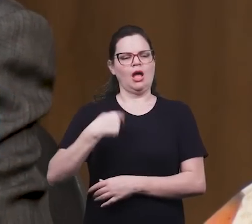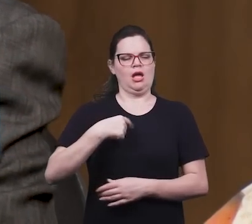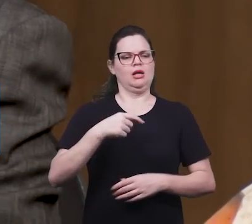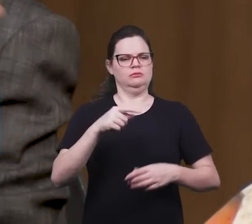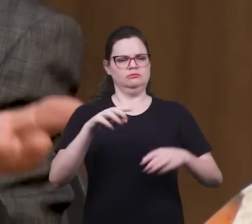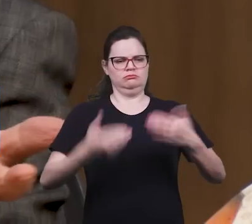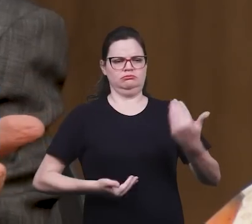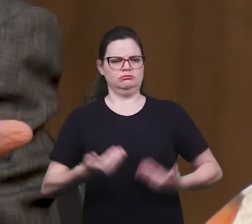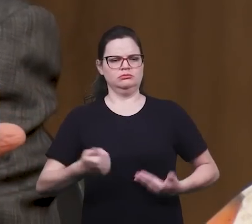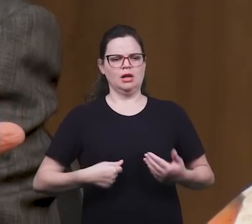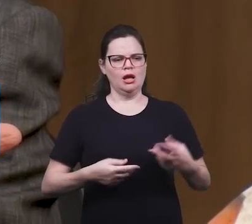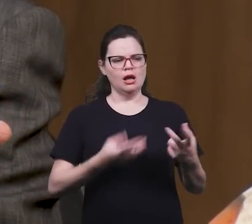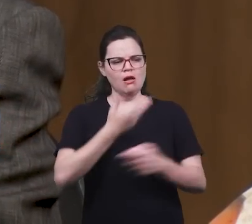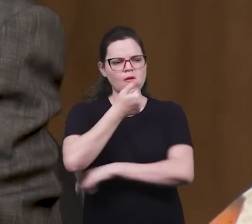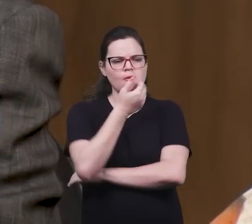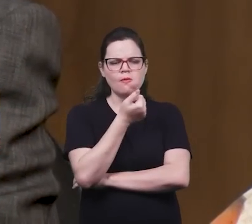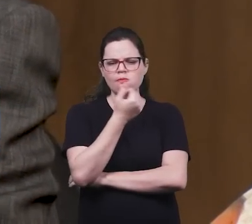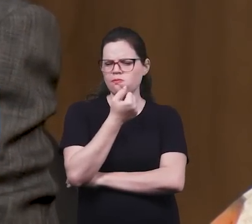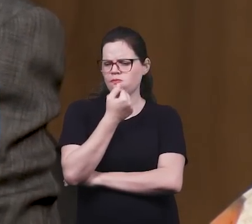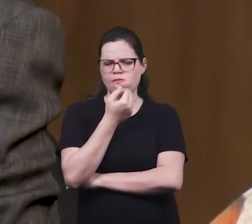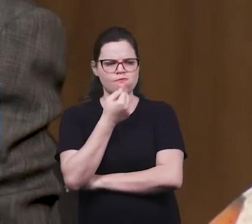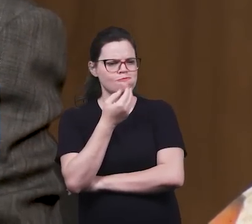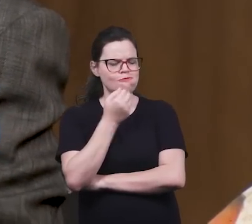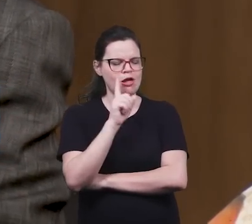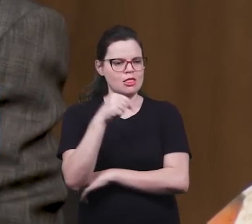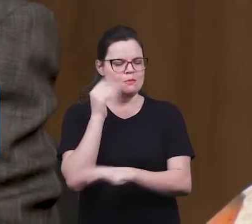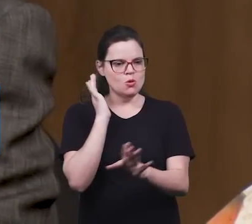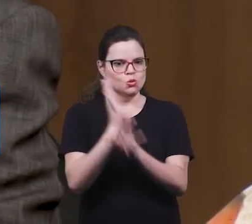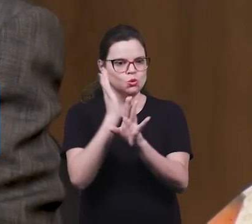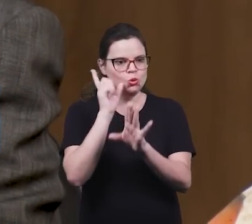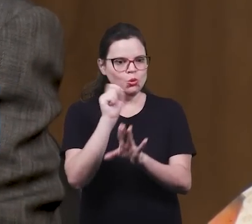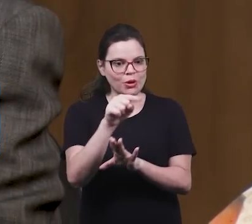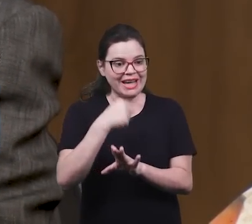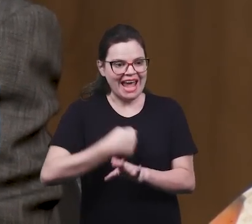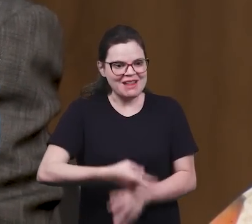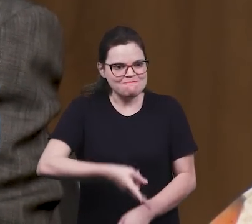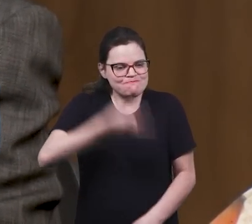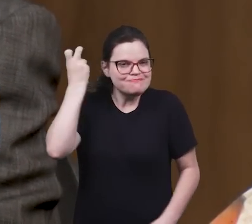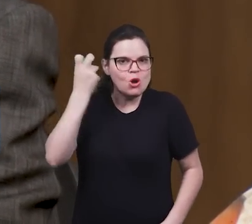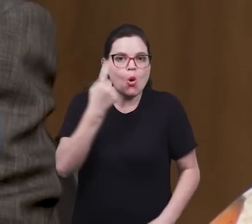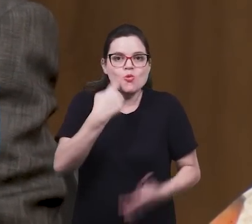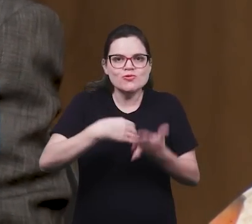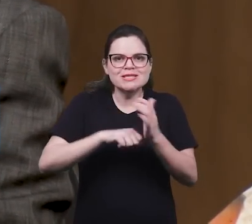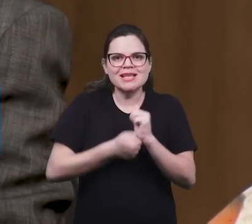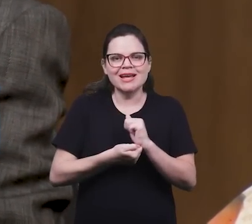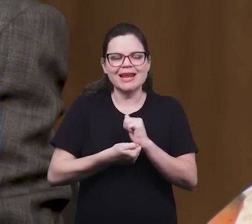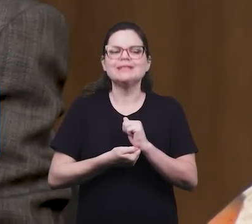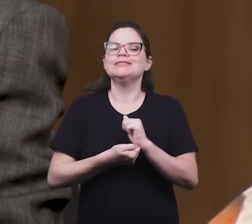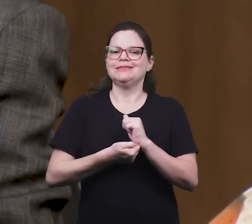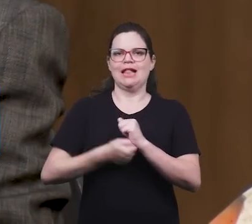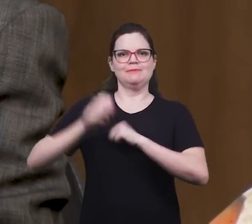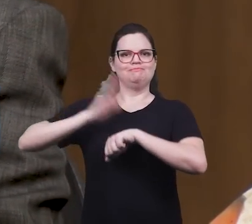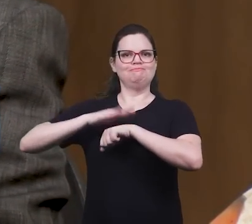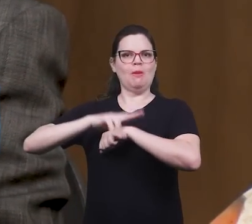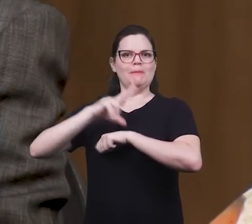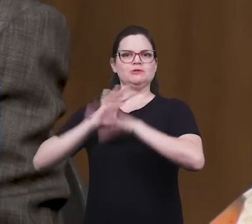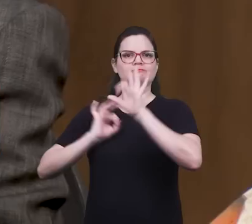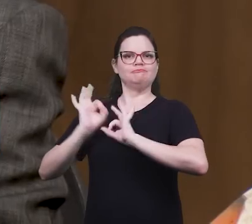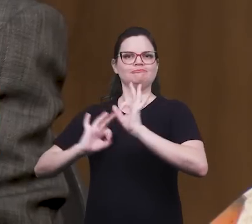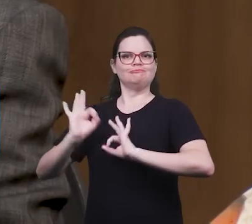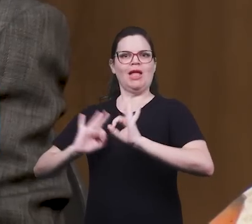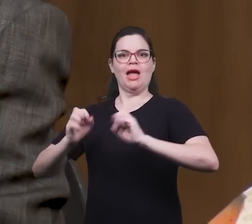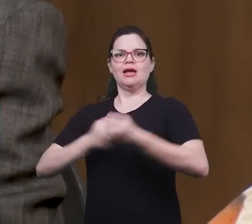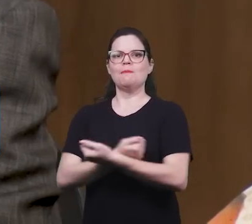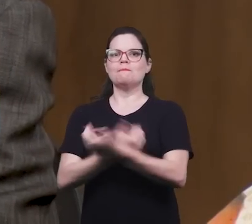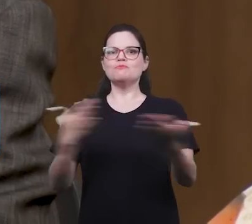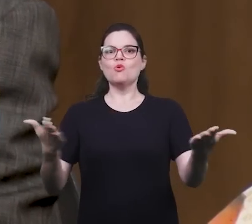e hoje ele teve condição, inclusive depois até de ser o dono da Microsoft. Então você vê que basta a pessoa estar